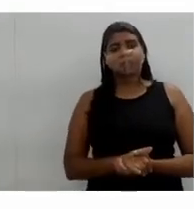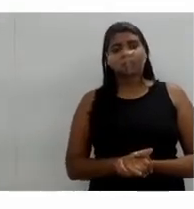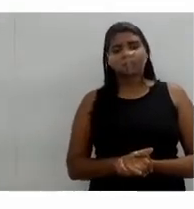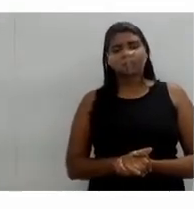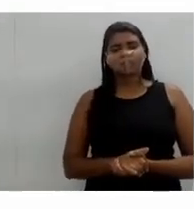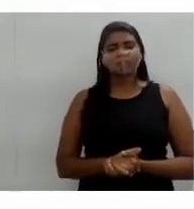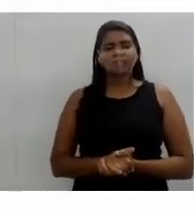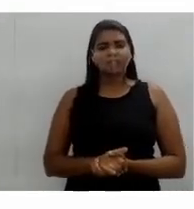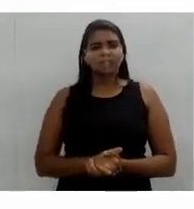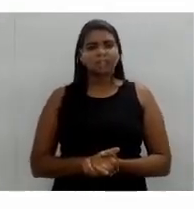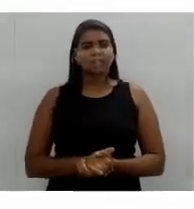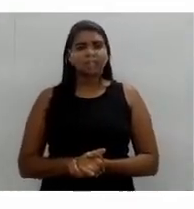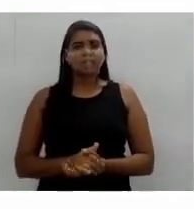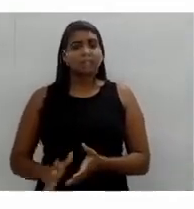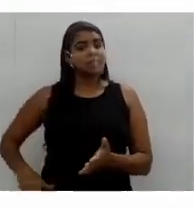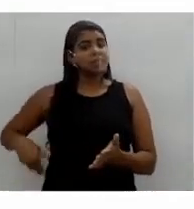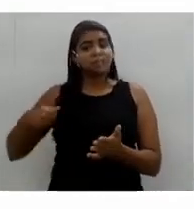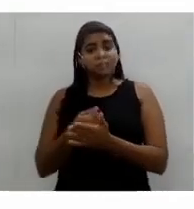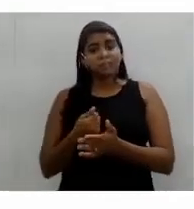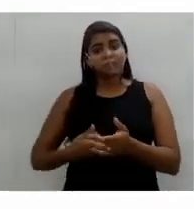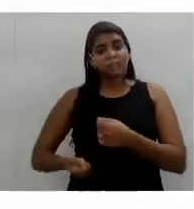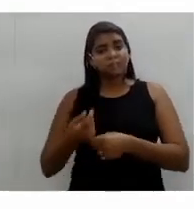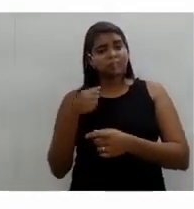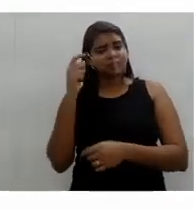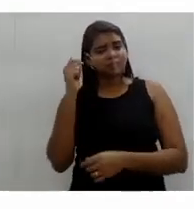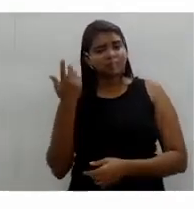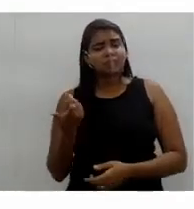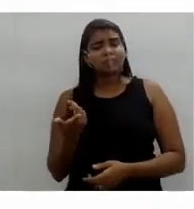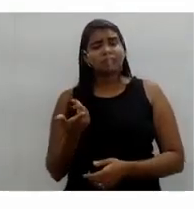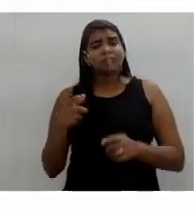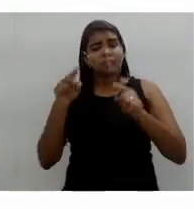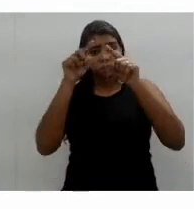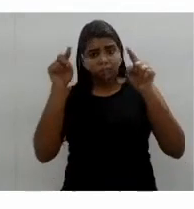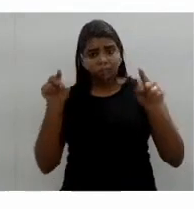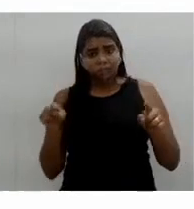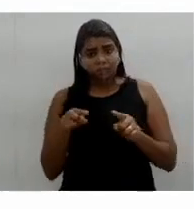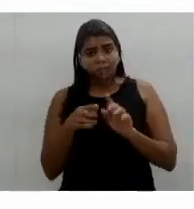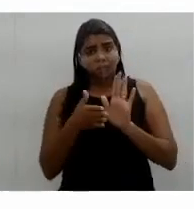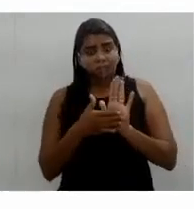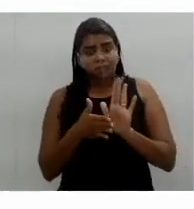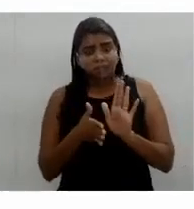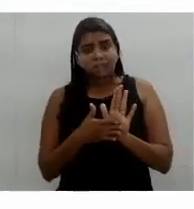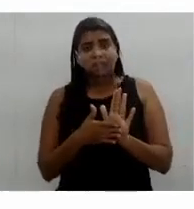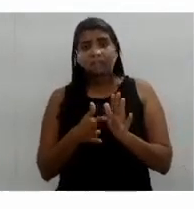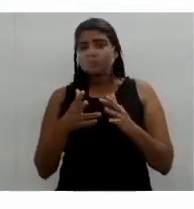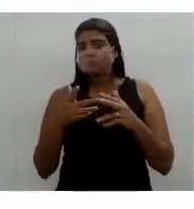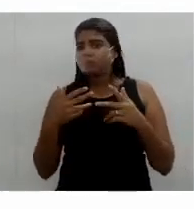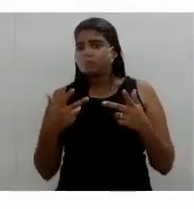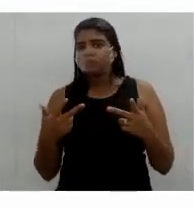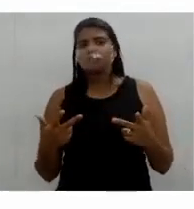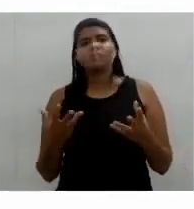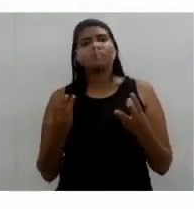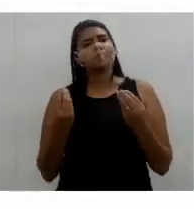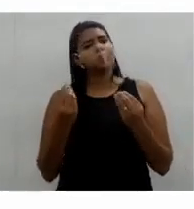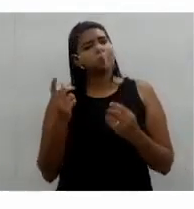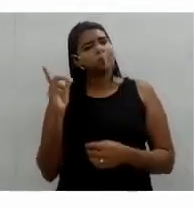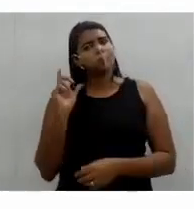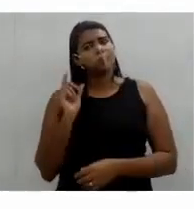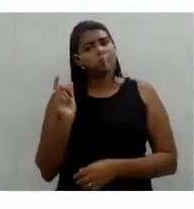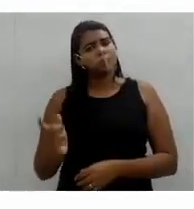a questão do alto investimento financeiro. Gente, um projeto desse envolve muito